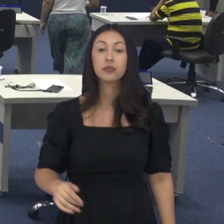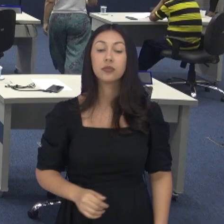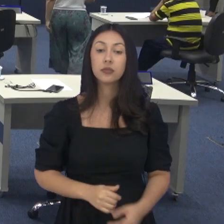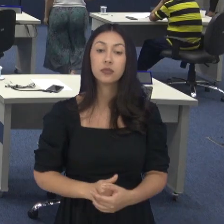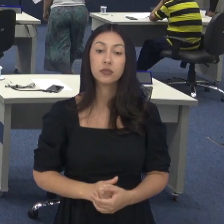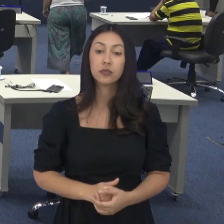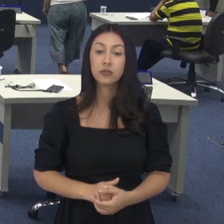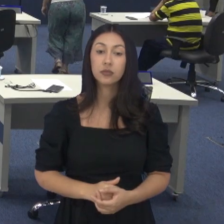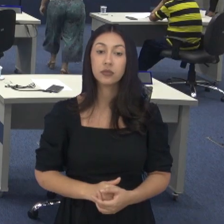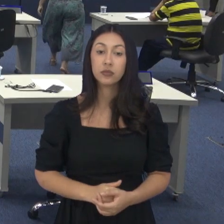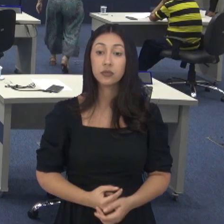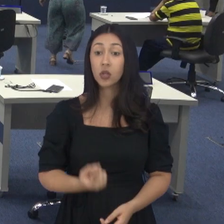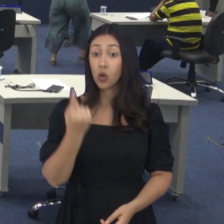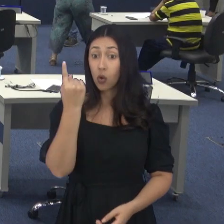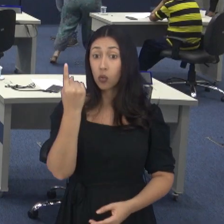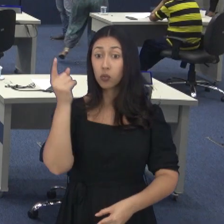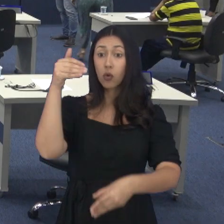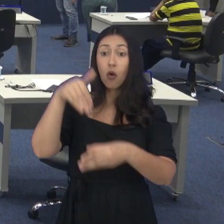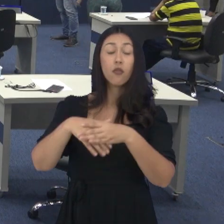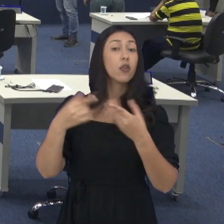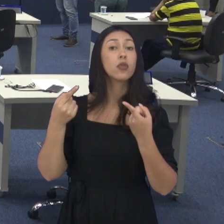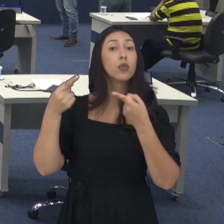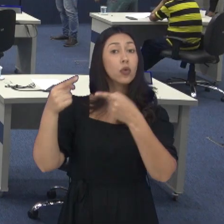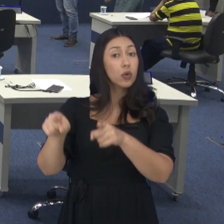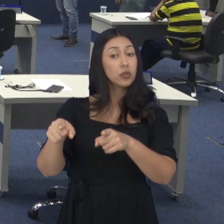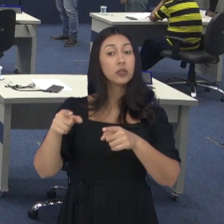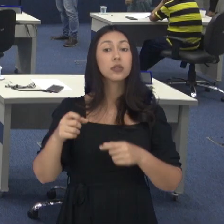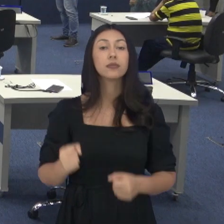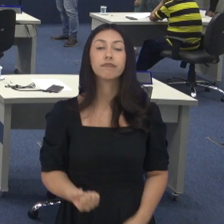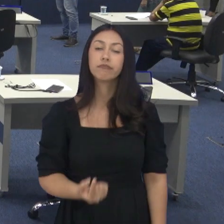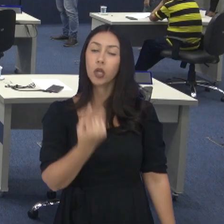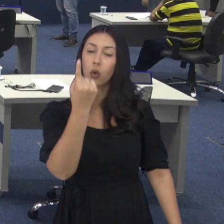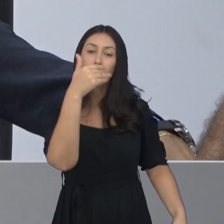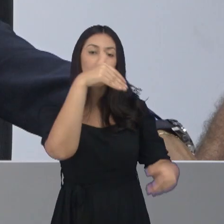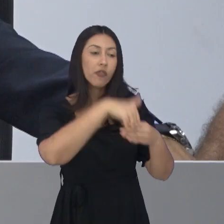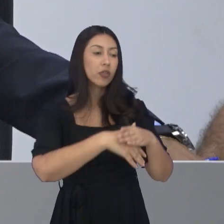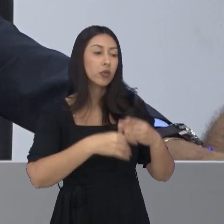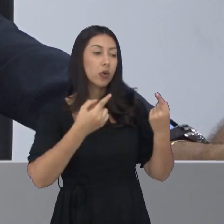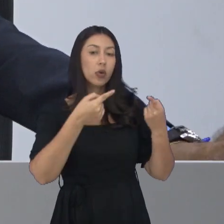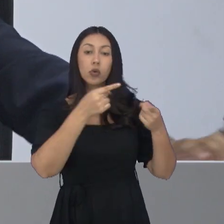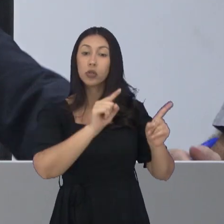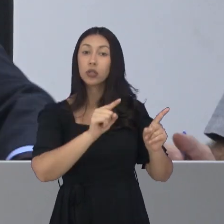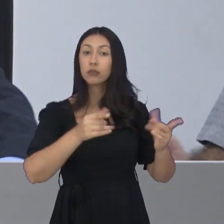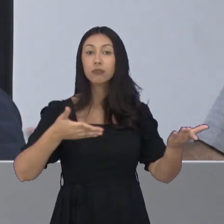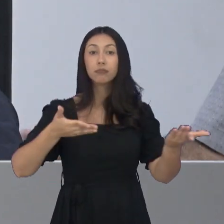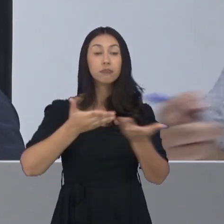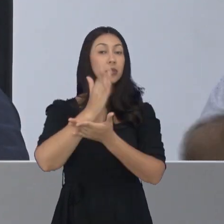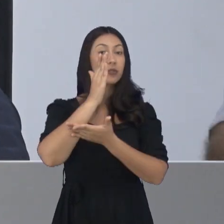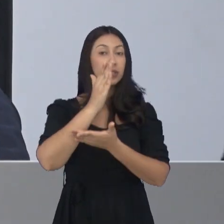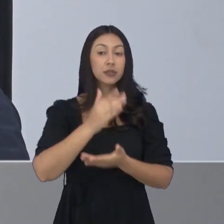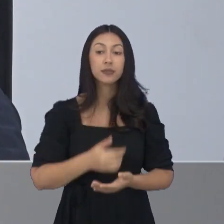manifestem. Um voto contrário, senhor presidente. Um voto contrário, está aprovado.